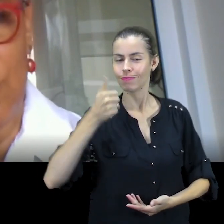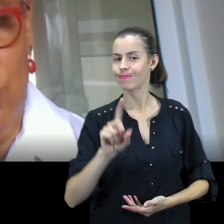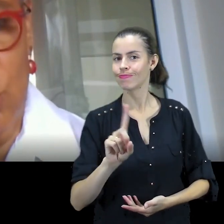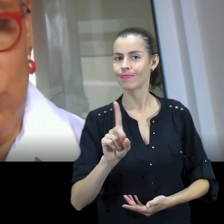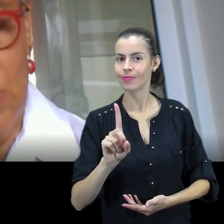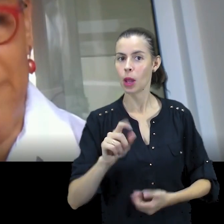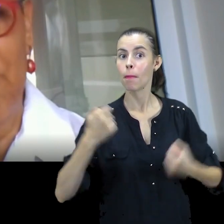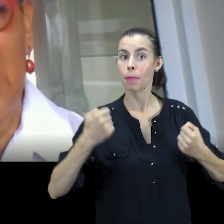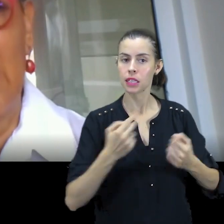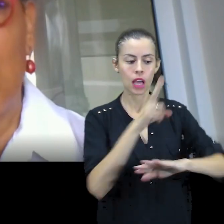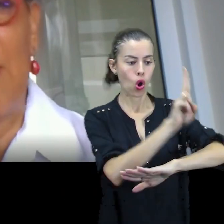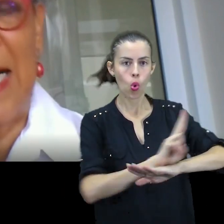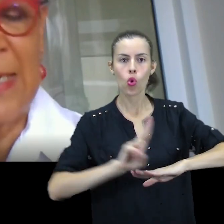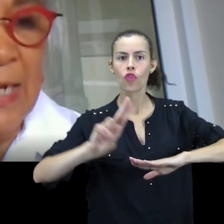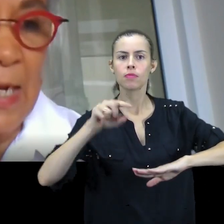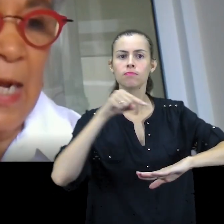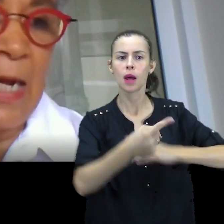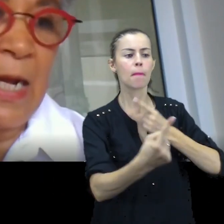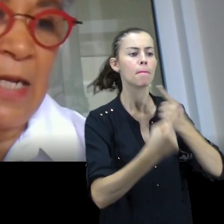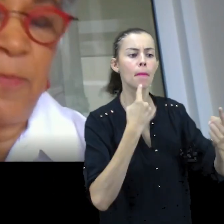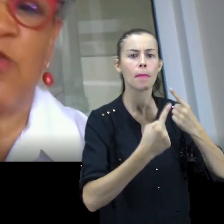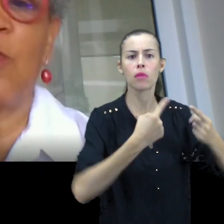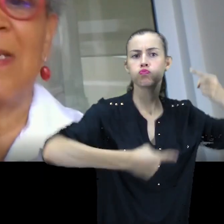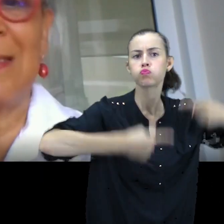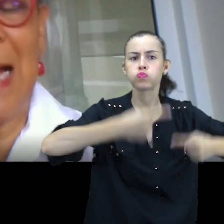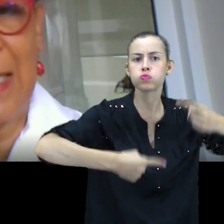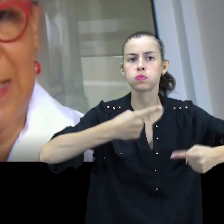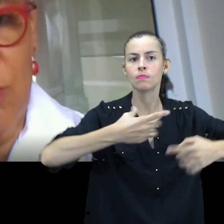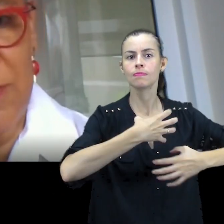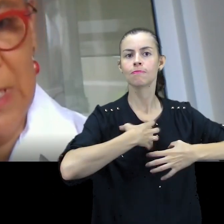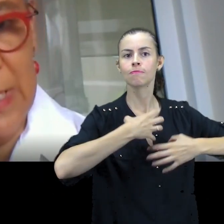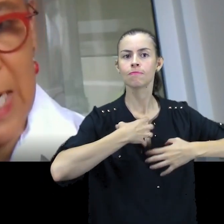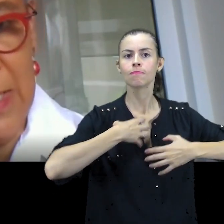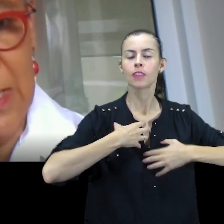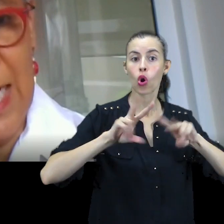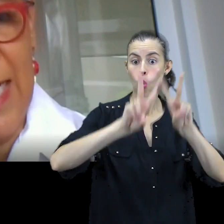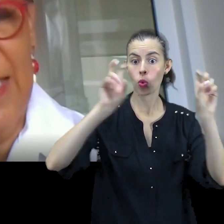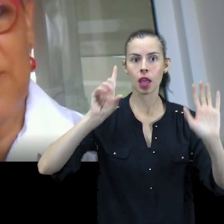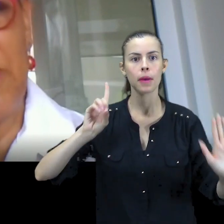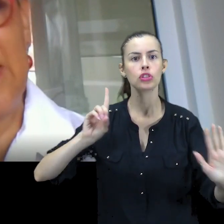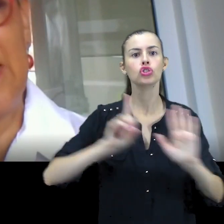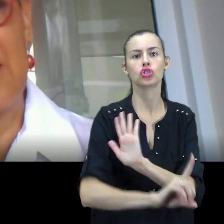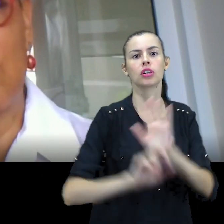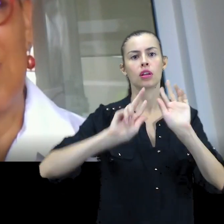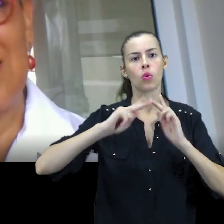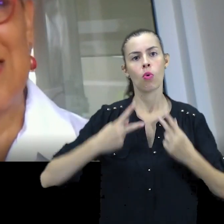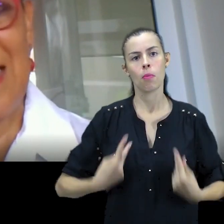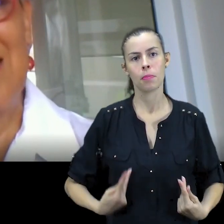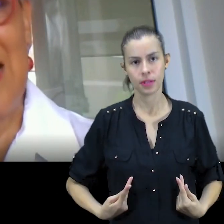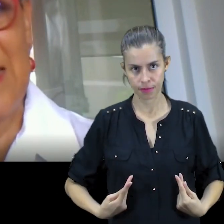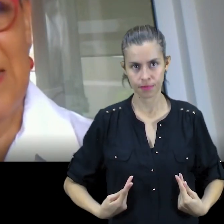melhores no futuro, né? Não basta as pessoas estarem na universidade, elas precisam